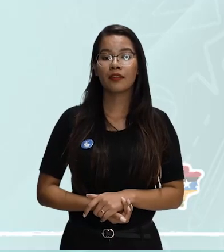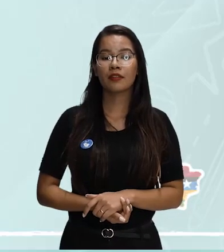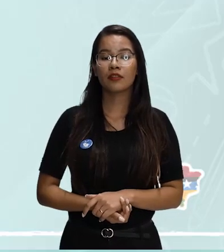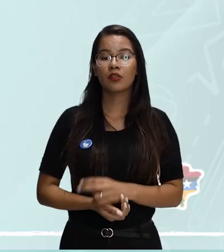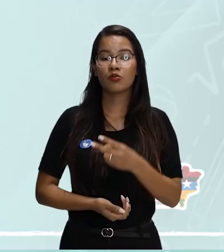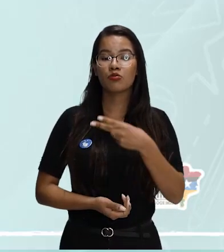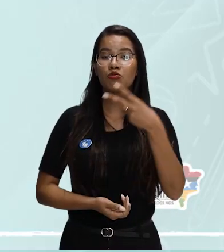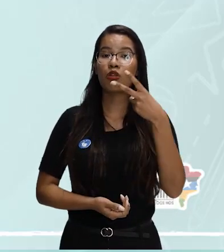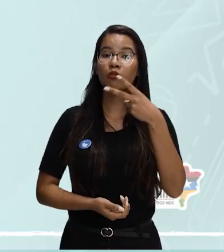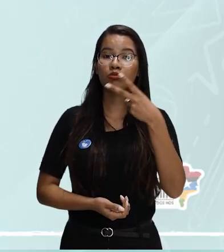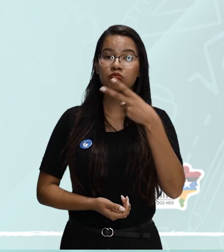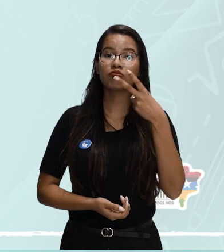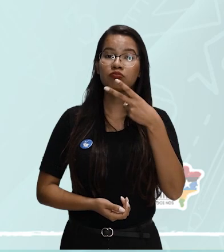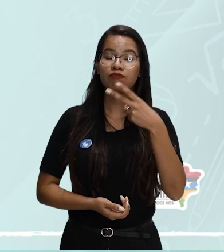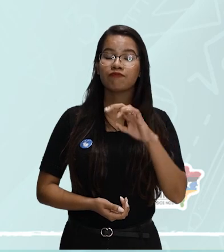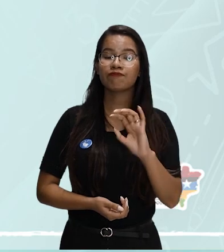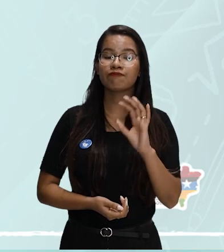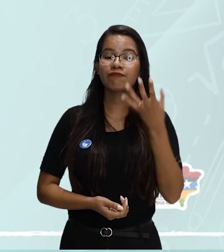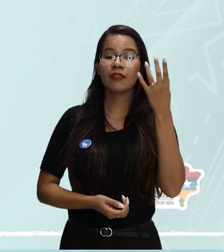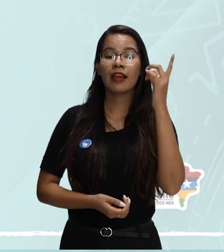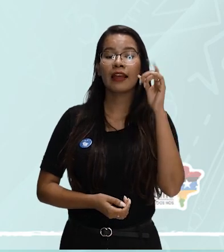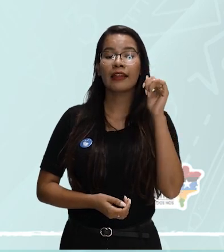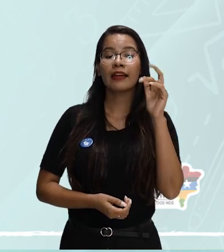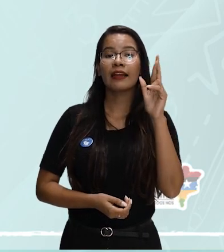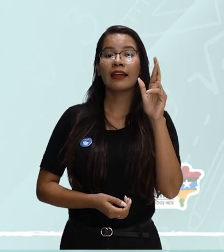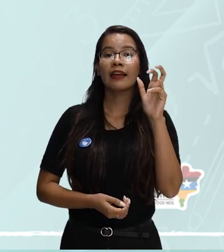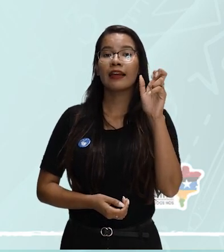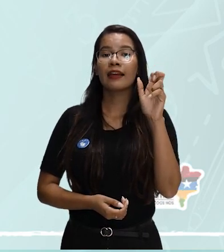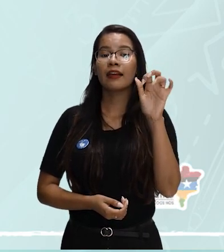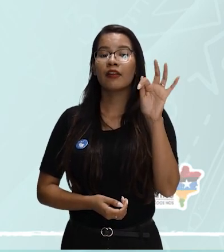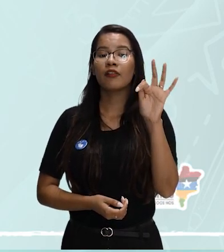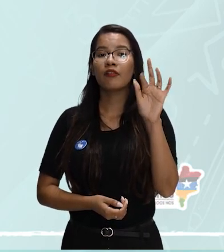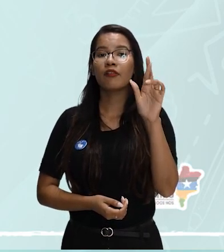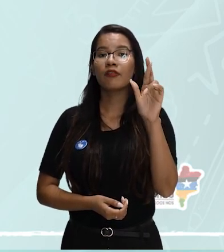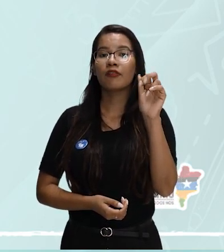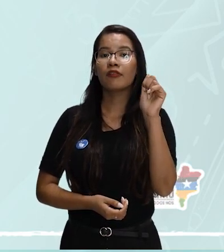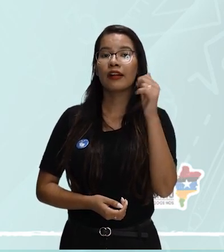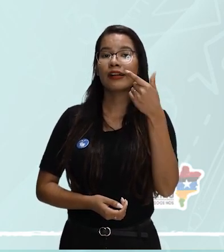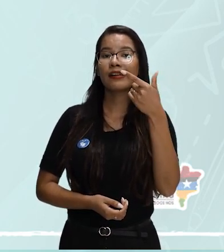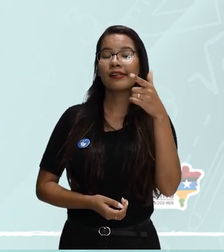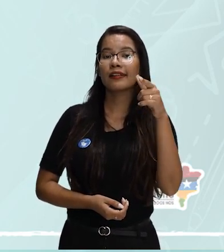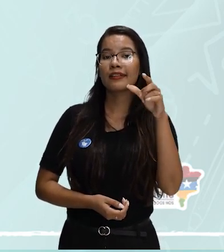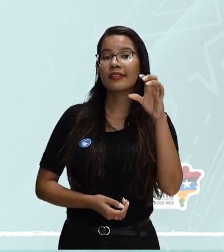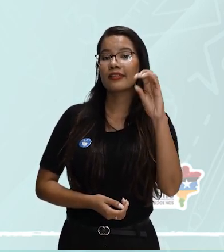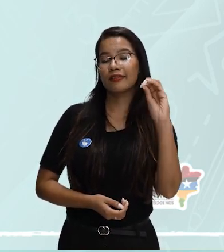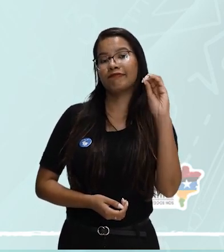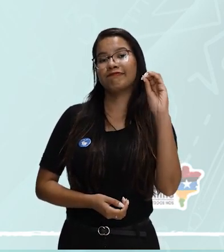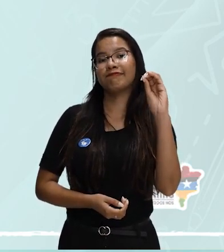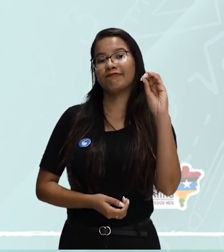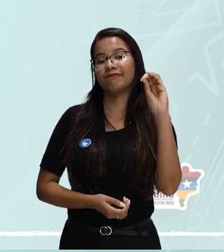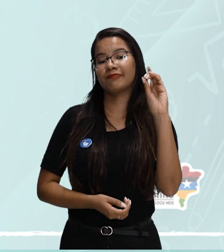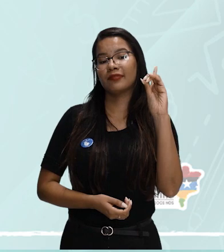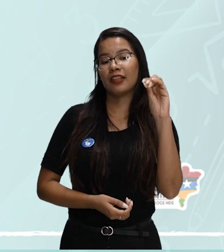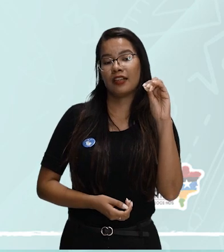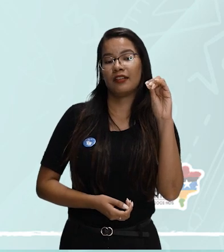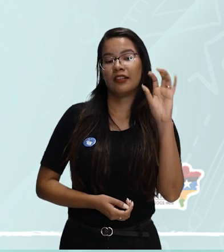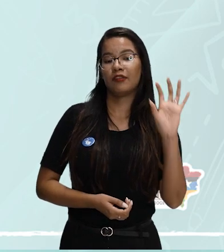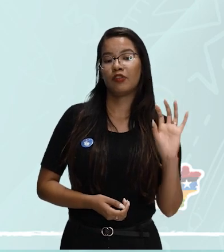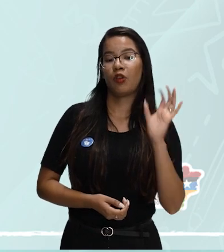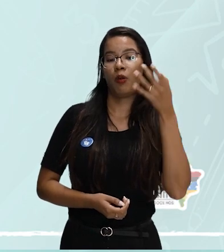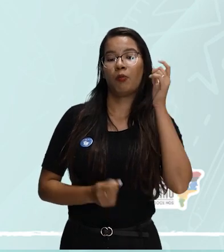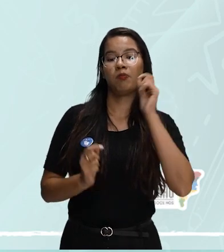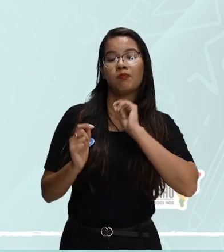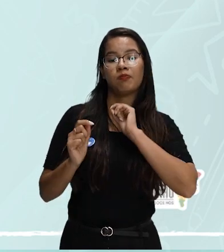O segundo fenômeno é o fenômeno da refração, ok? A refração é o fenômeno que consiste